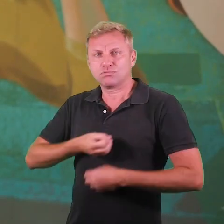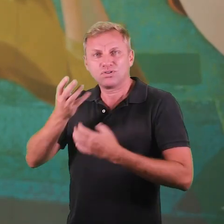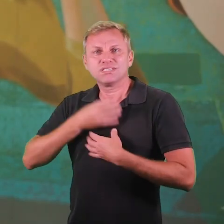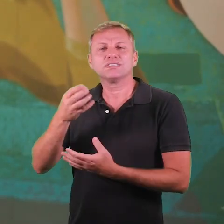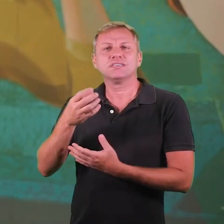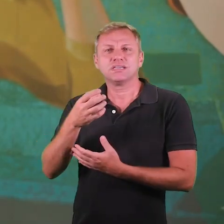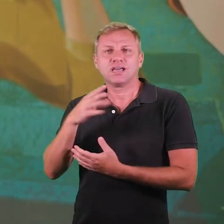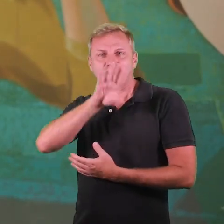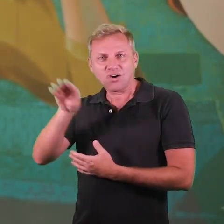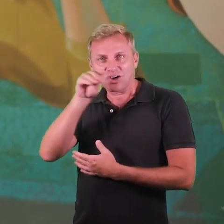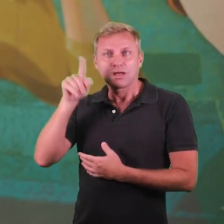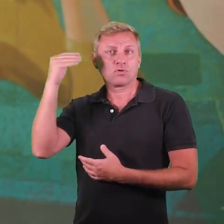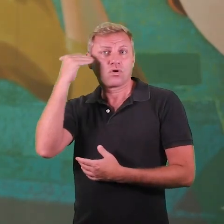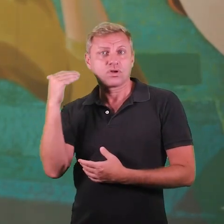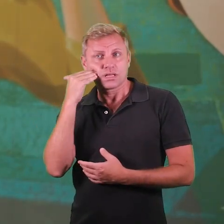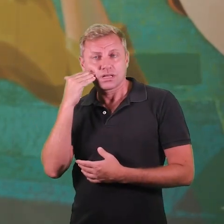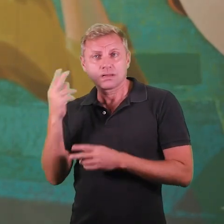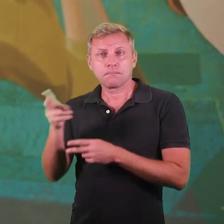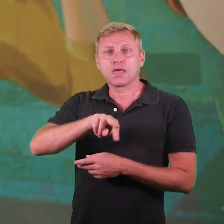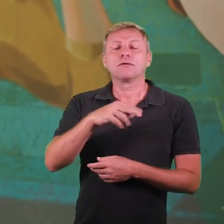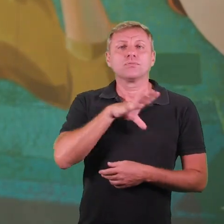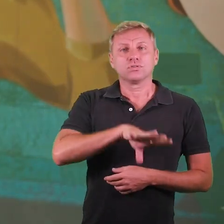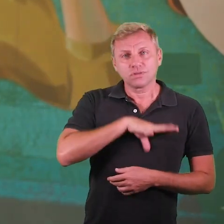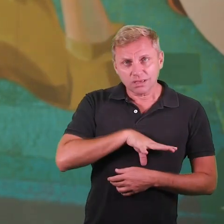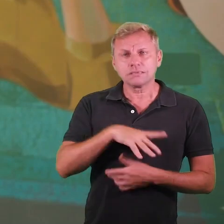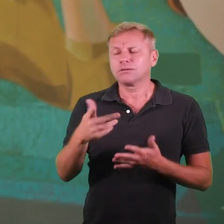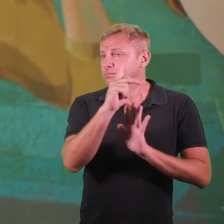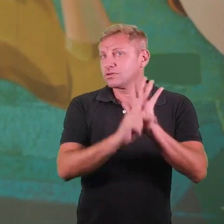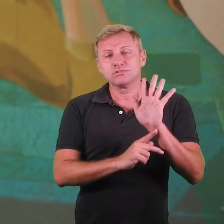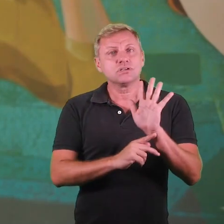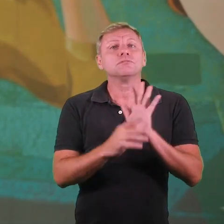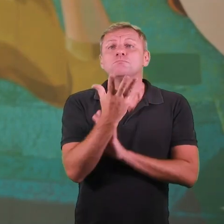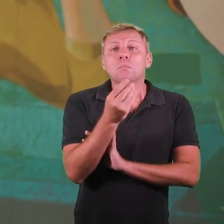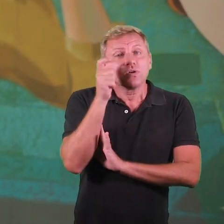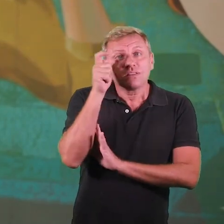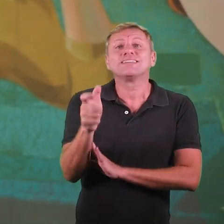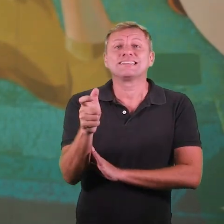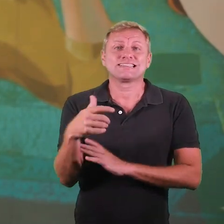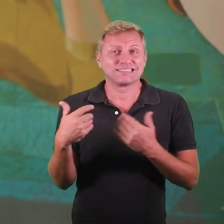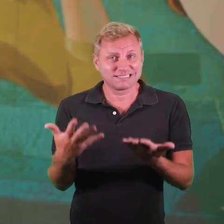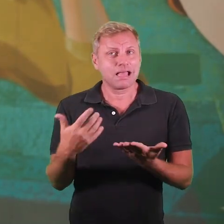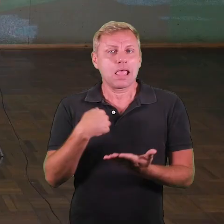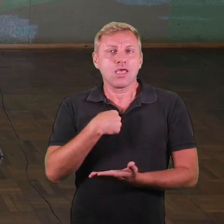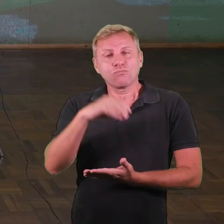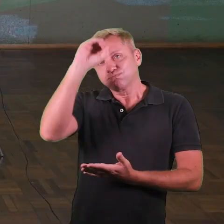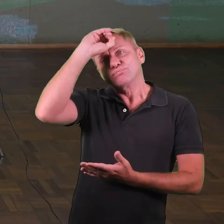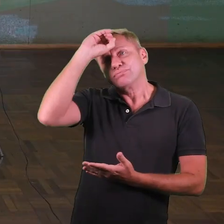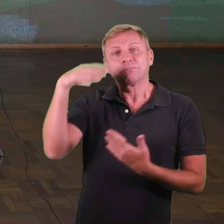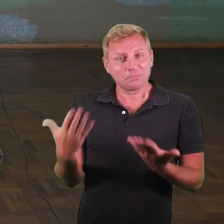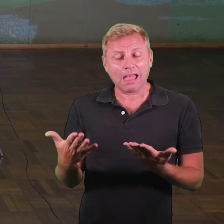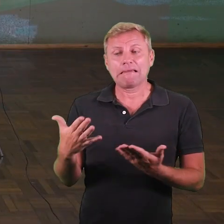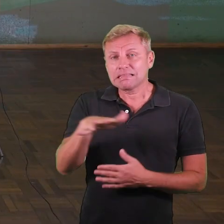oral coreana, para o português. Então, assim, há projetos muito interessantes que eu não conhecia. E na área